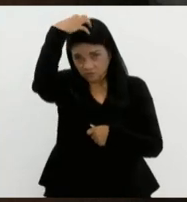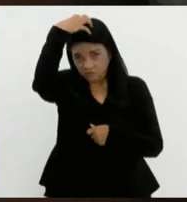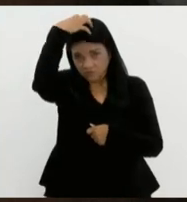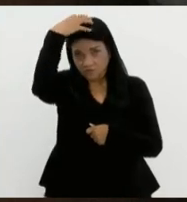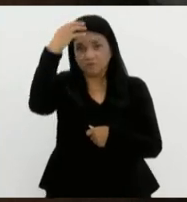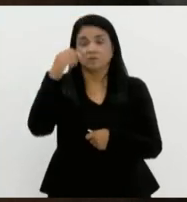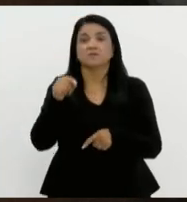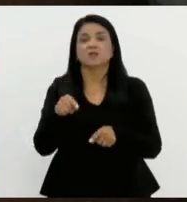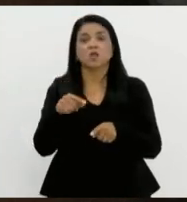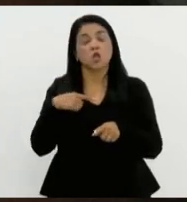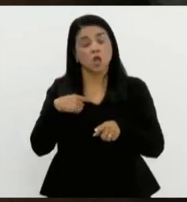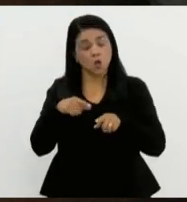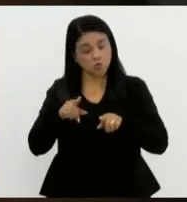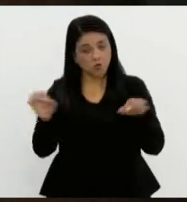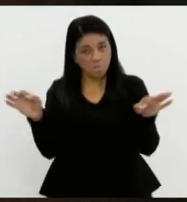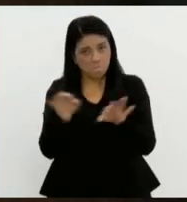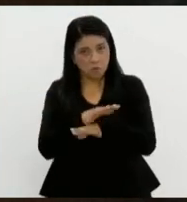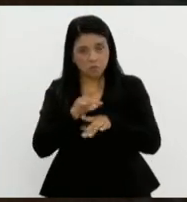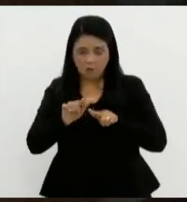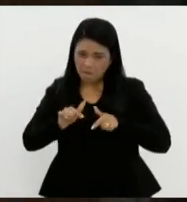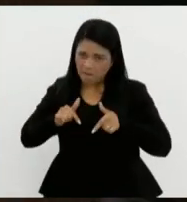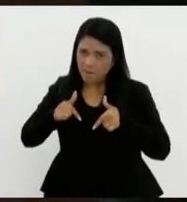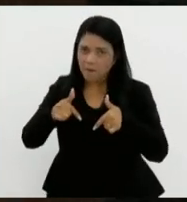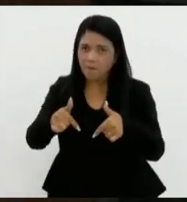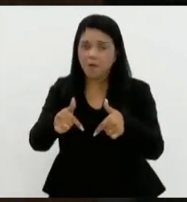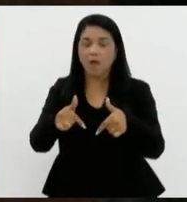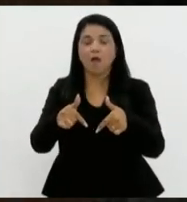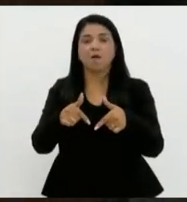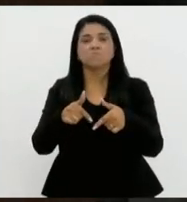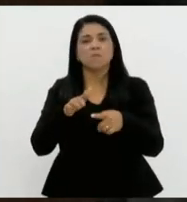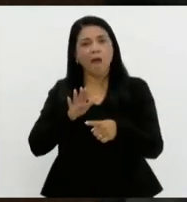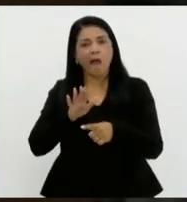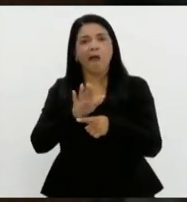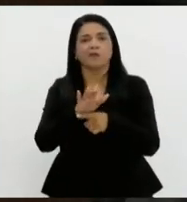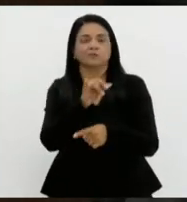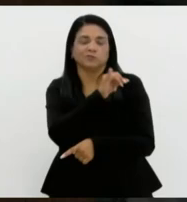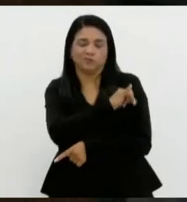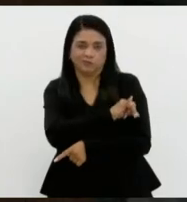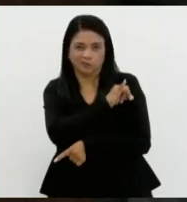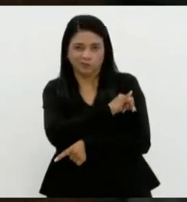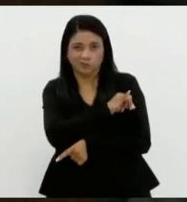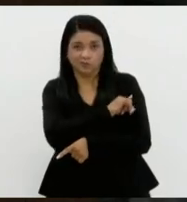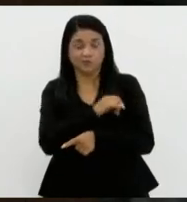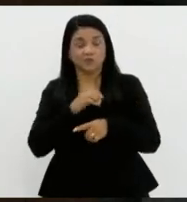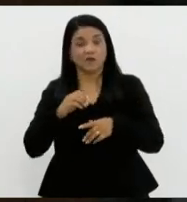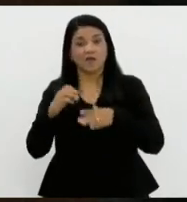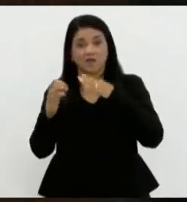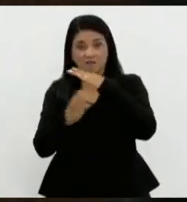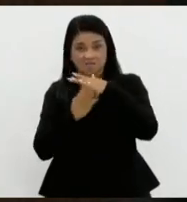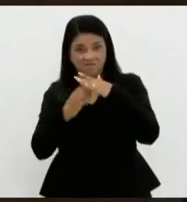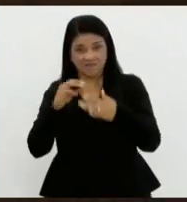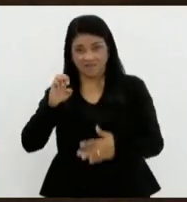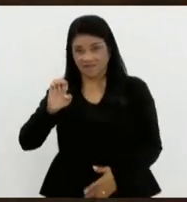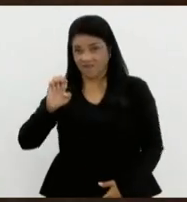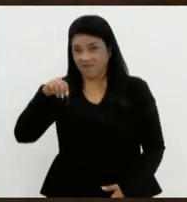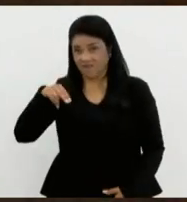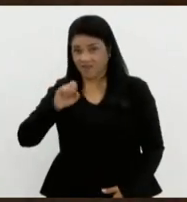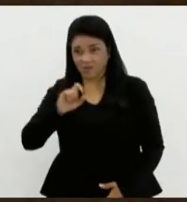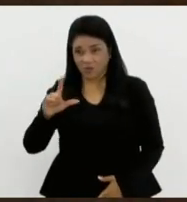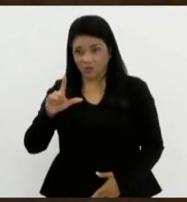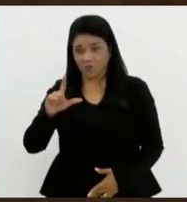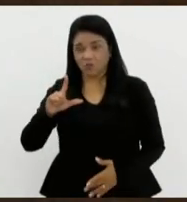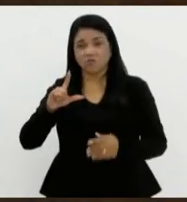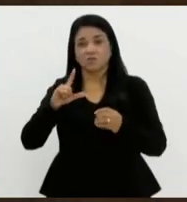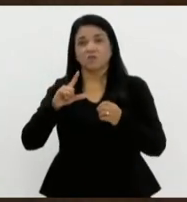e guerrear sempre em prol de todo o Estado do Rio de Janeiro, porque essa concessionária, Enel, infelizmente não está somente ali,